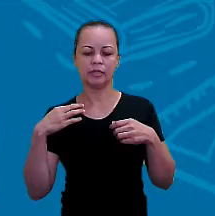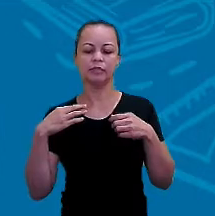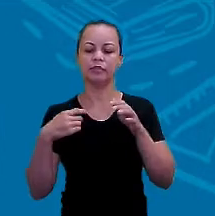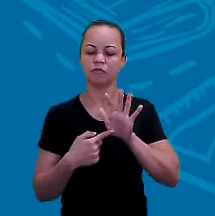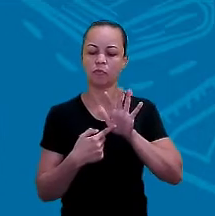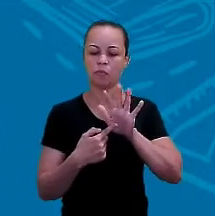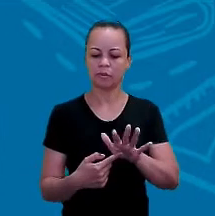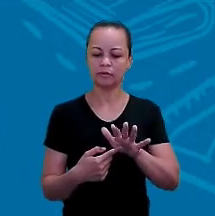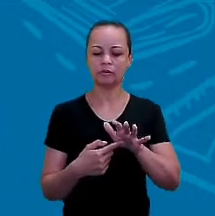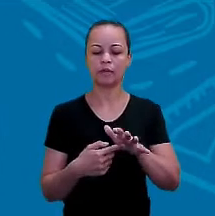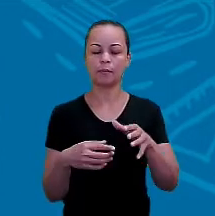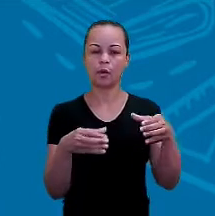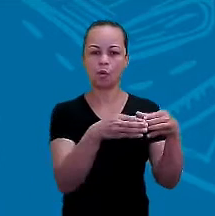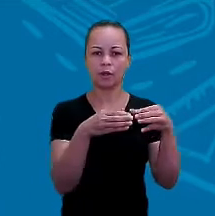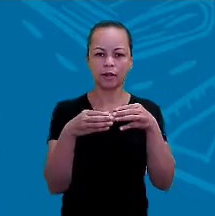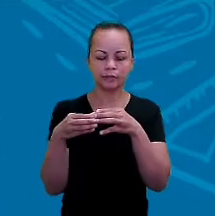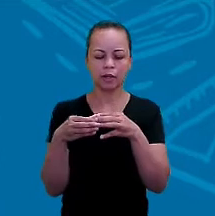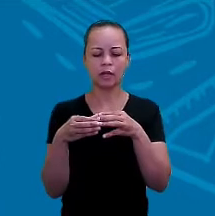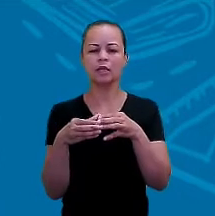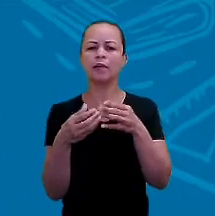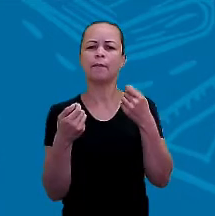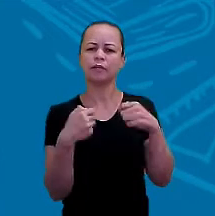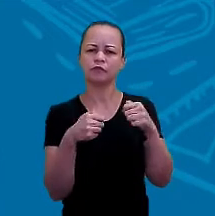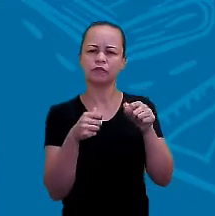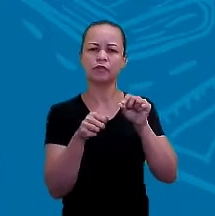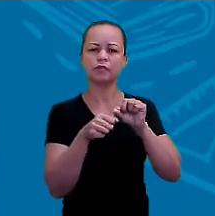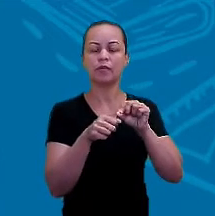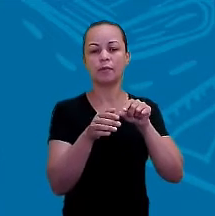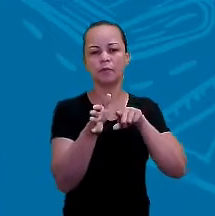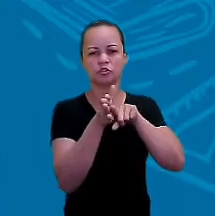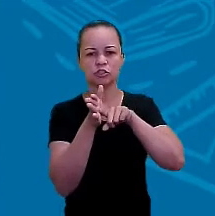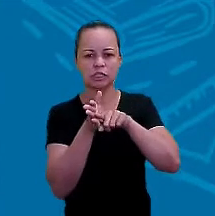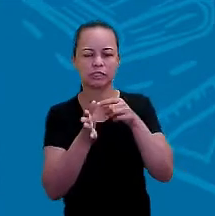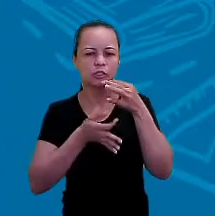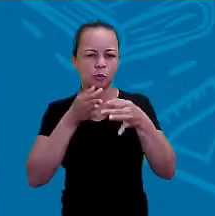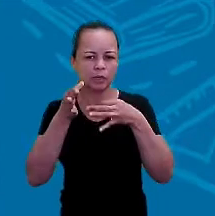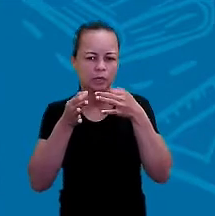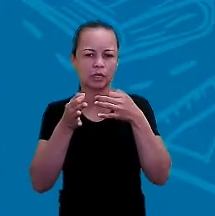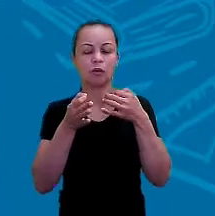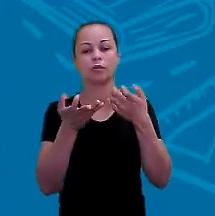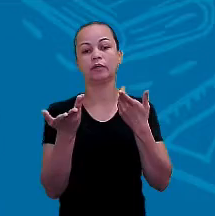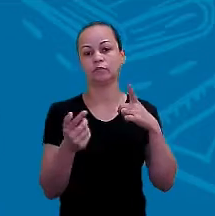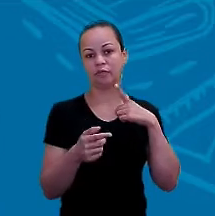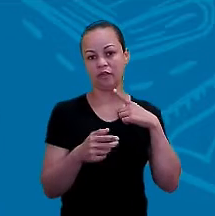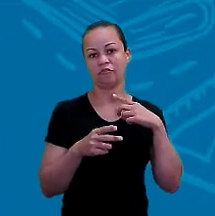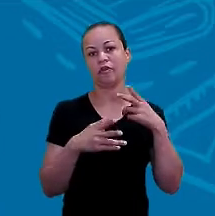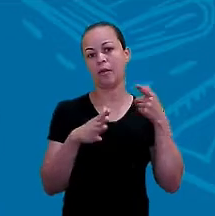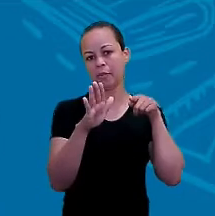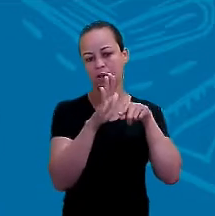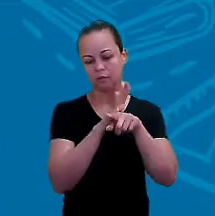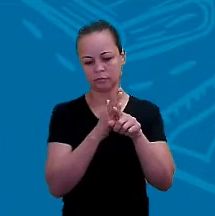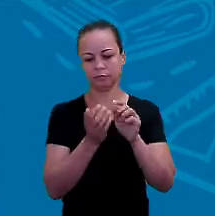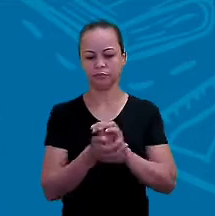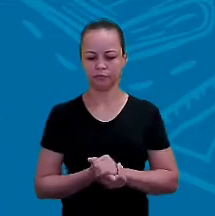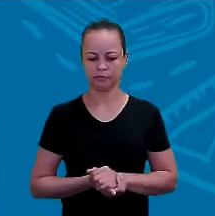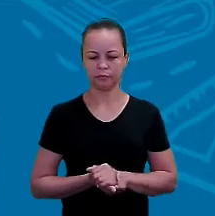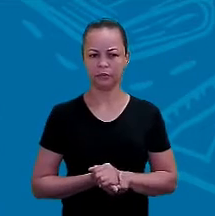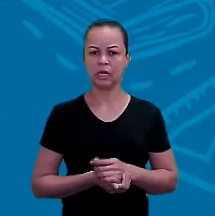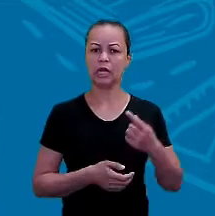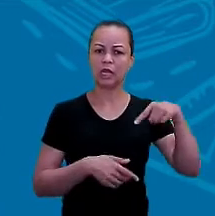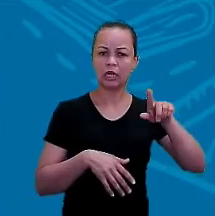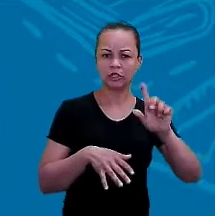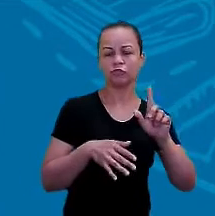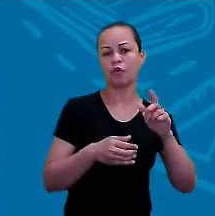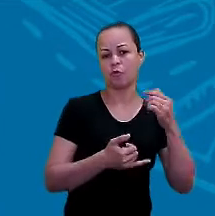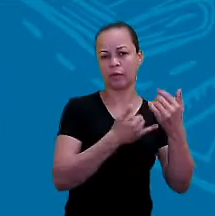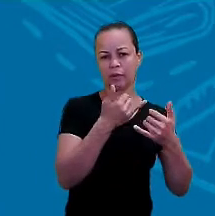turma organizou uma pesquisa de opinião com a seguinte pergunta. Eles vão para a gincana e querem escolher a camisa